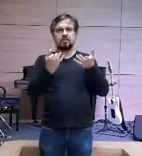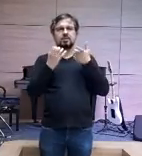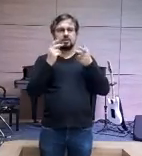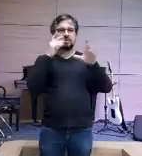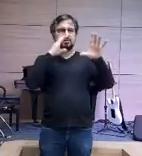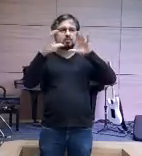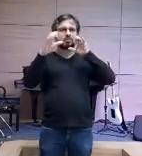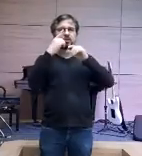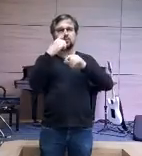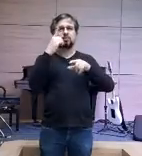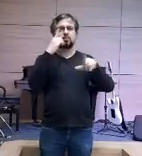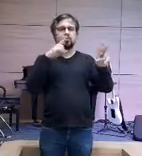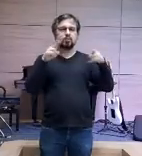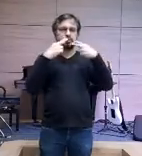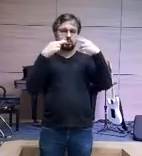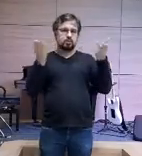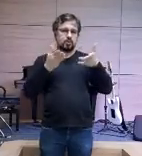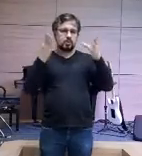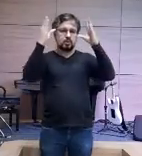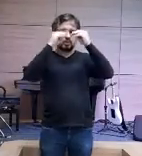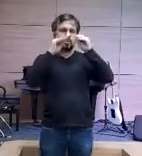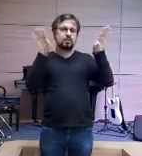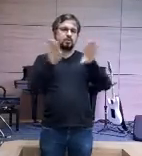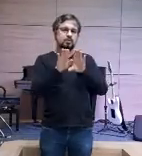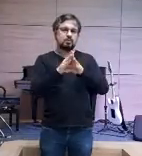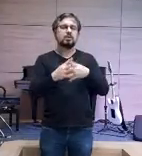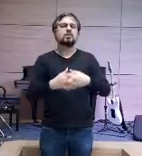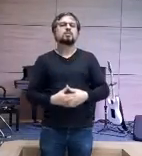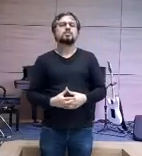de cantar mais uma canção com você nesta noite